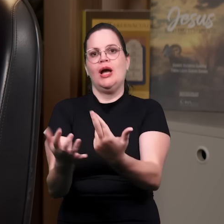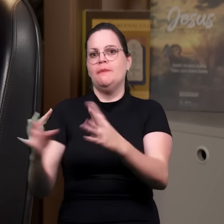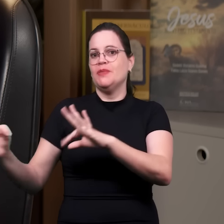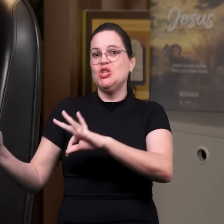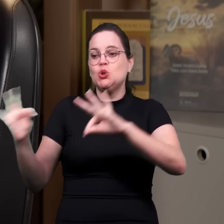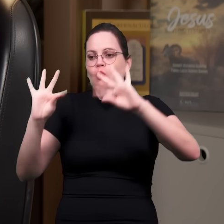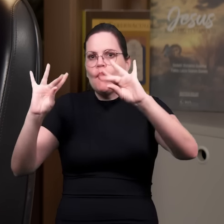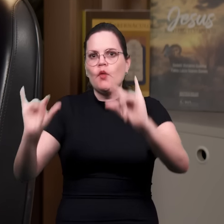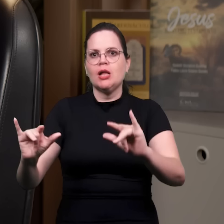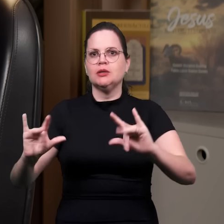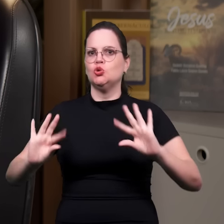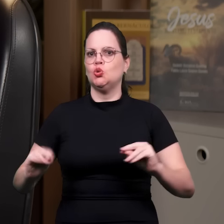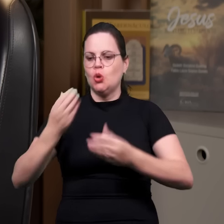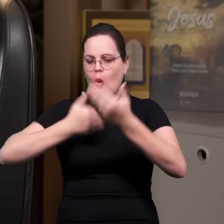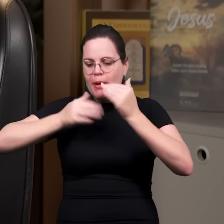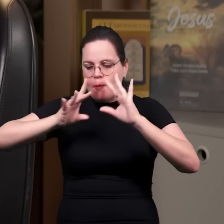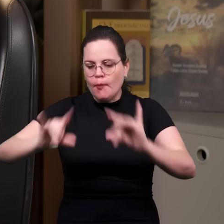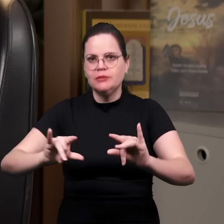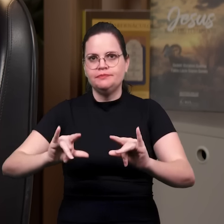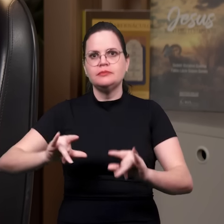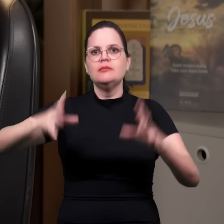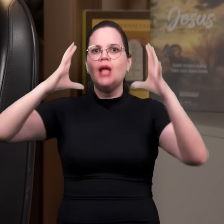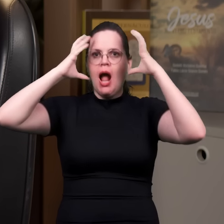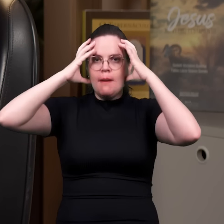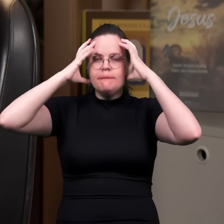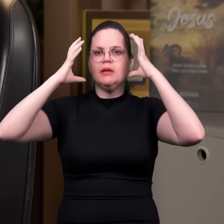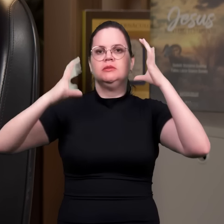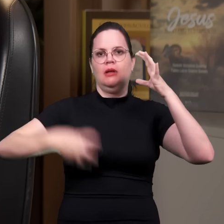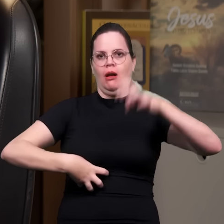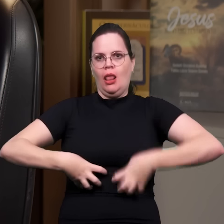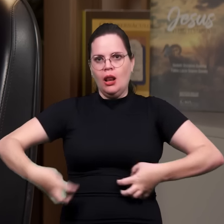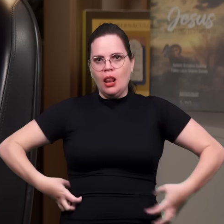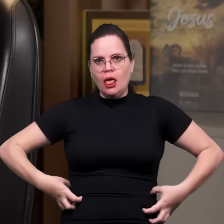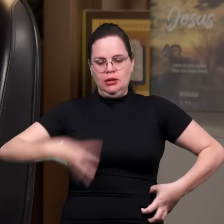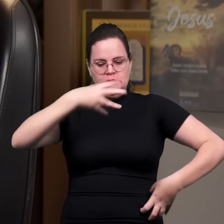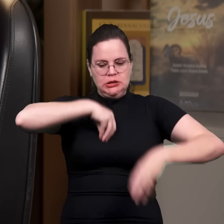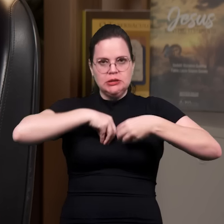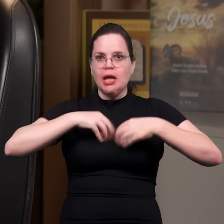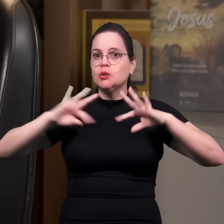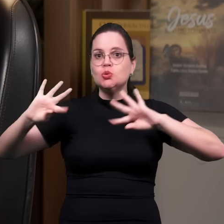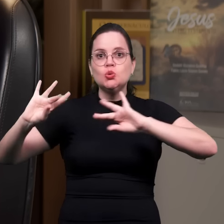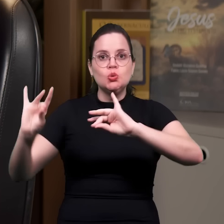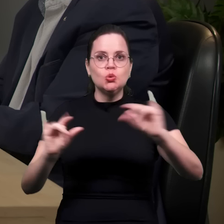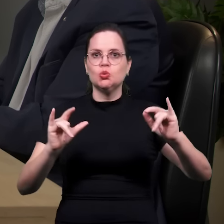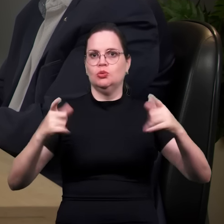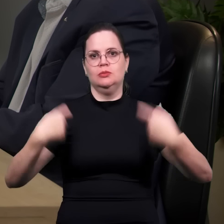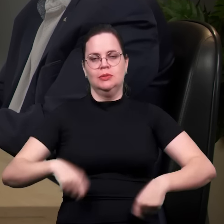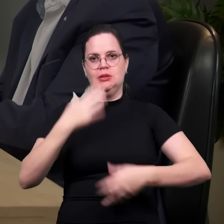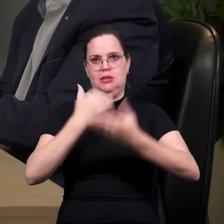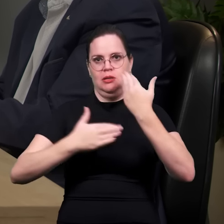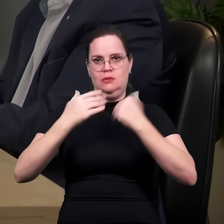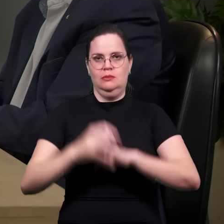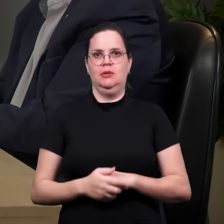porque é a palavra sem o Espírito, ou seja, sem a revelação, né? Cozido